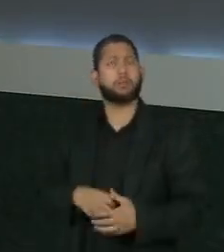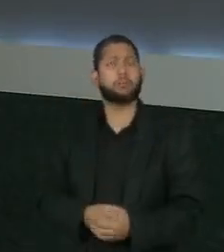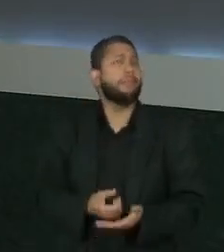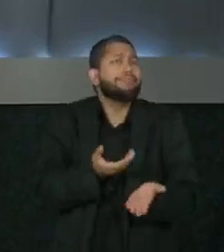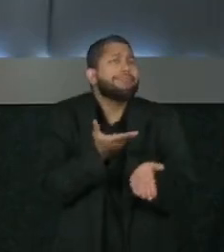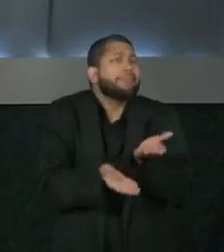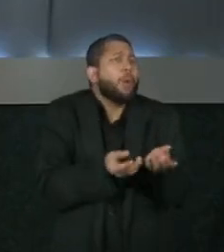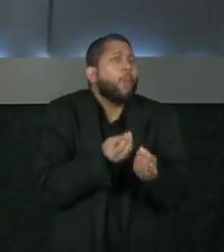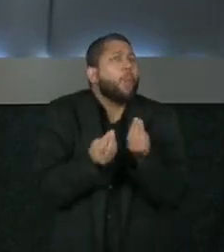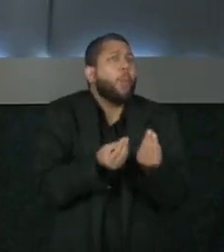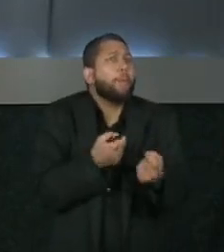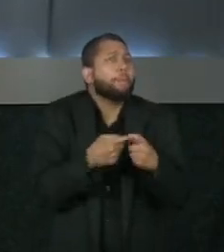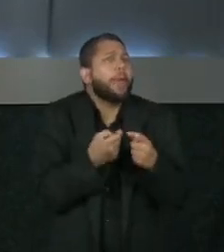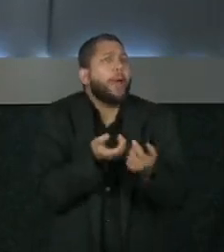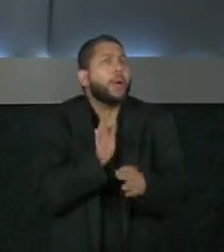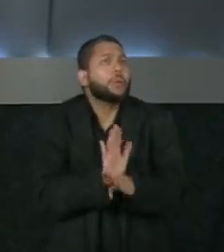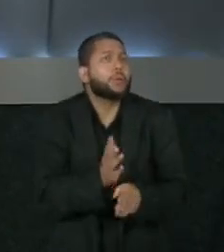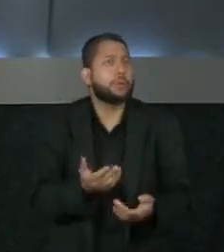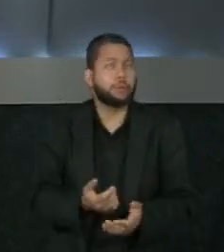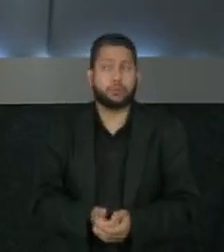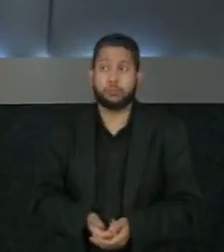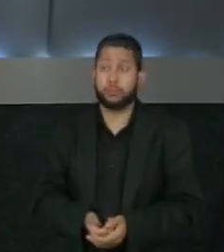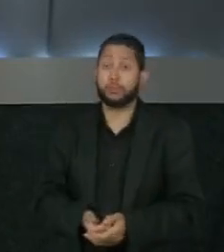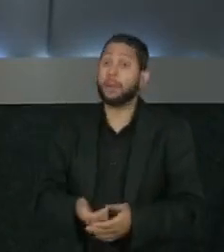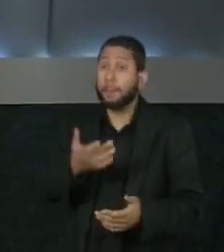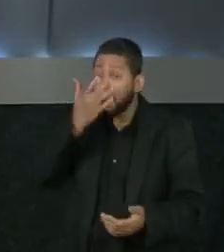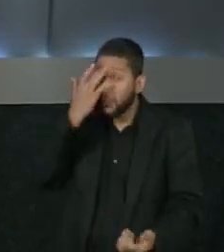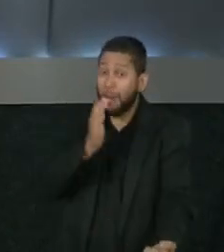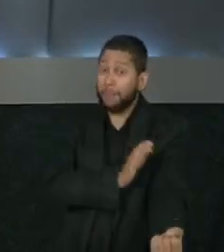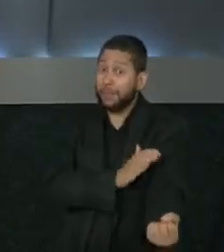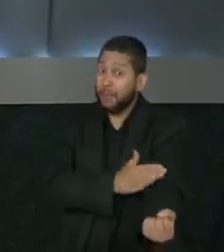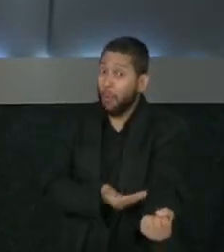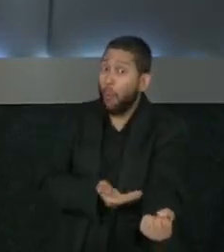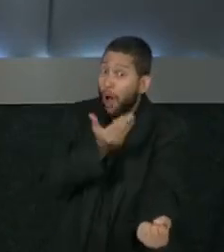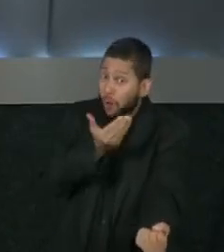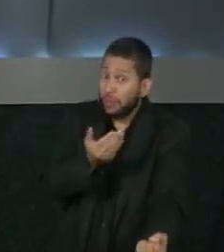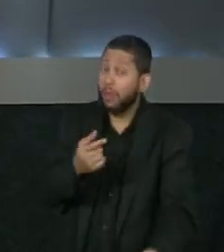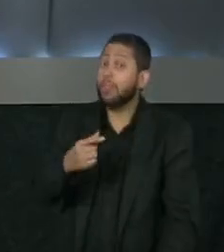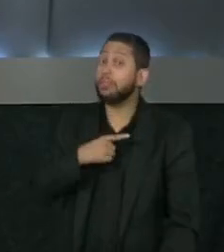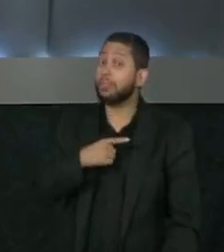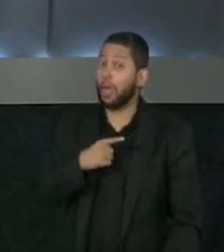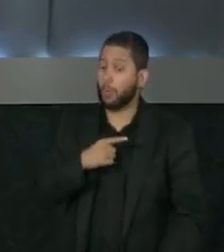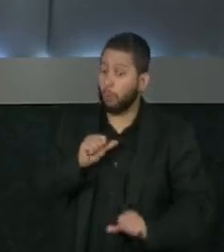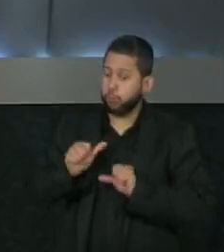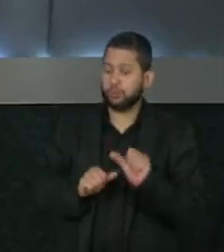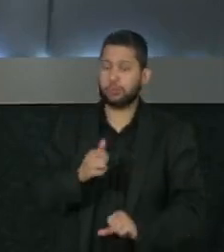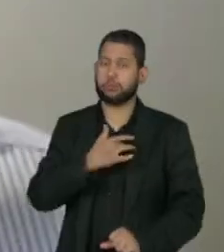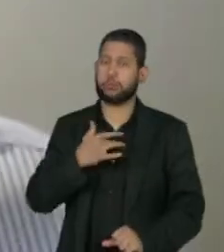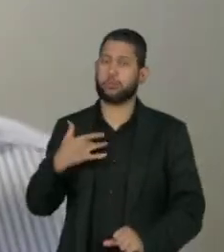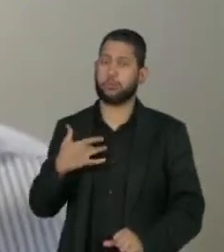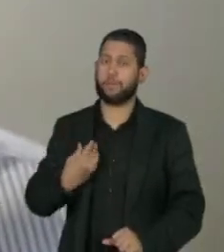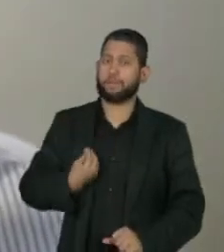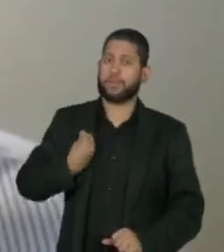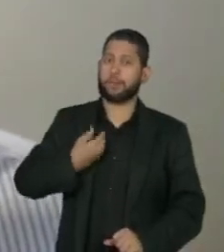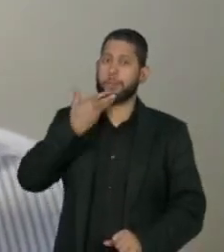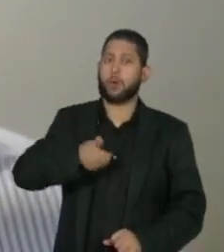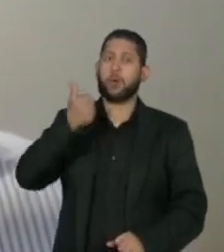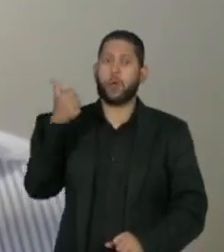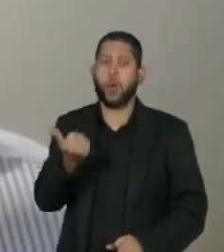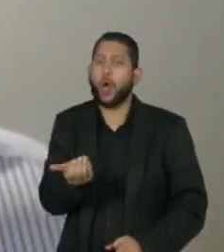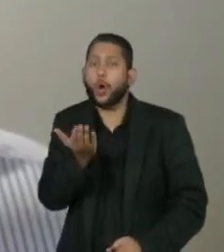funciona, doutor? O tratamento para todos os hipertensos é a adoção de hábitos saudáveis de vida, focando